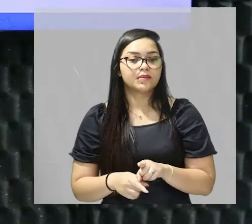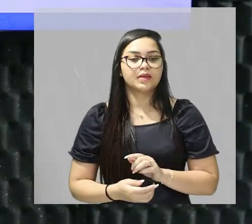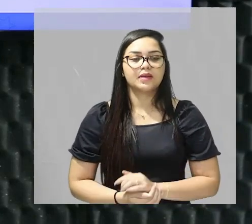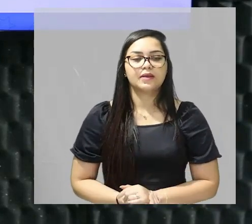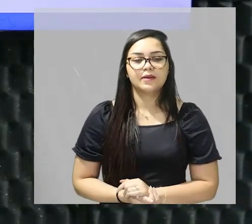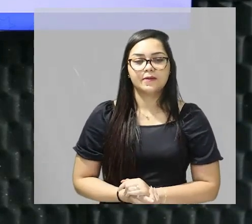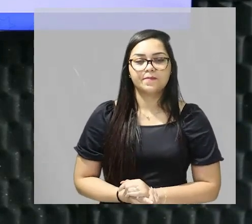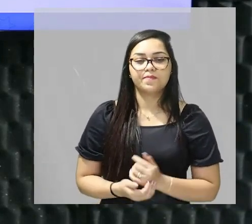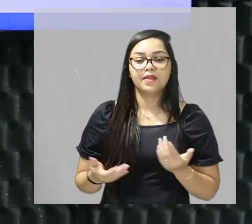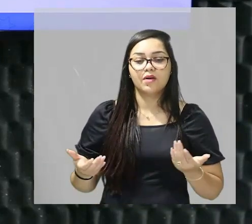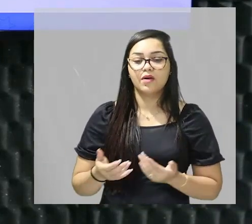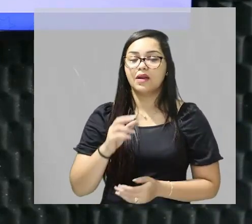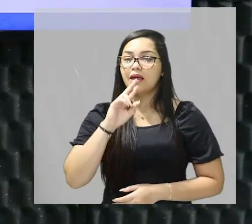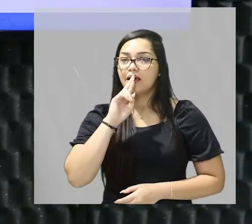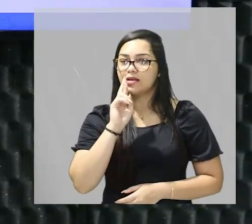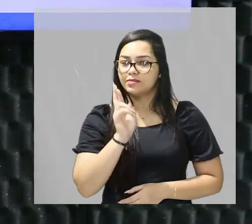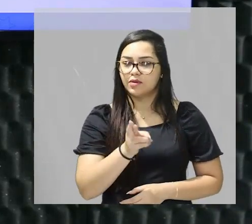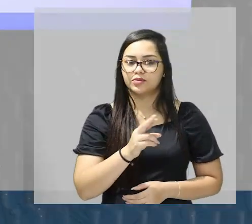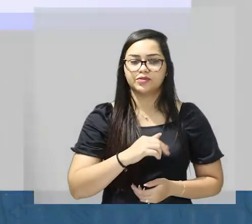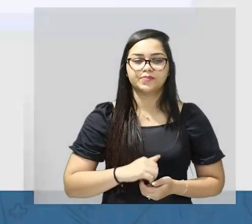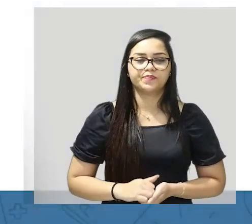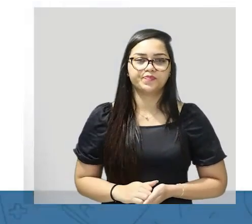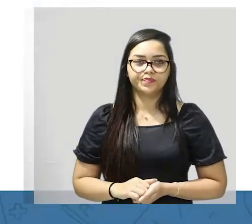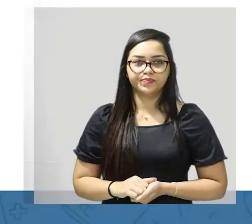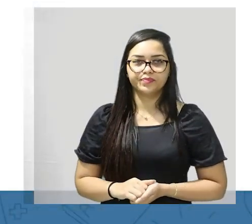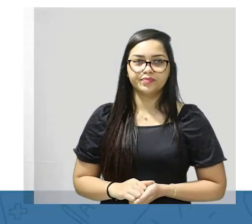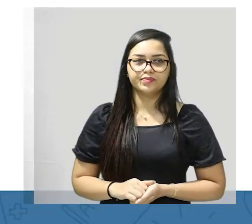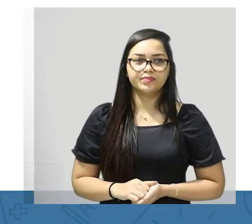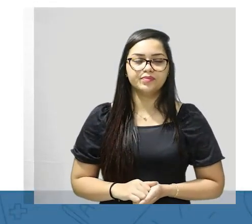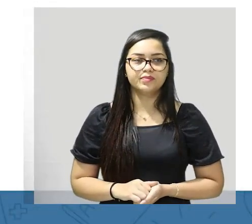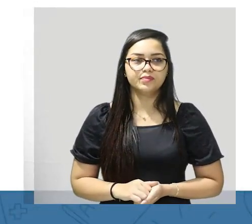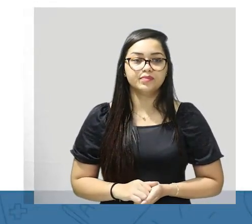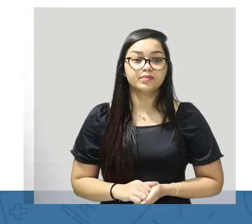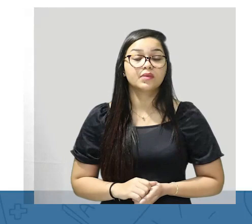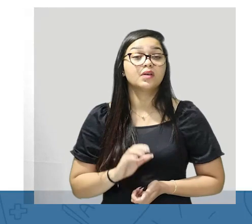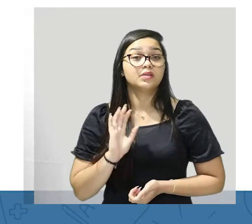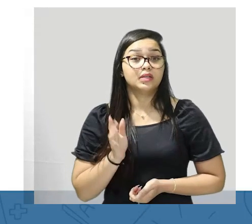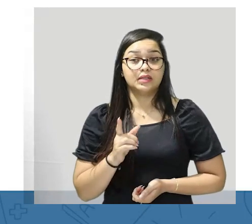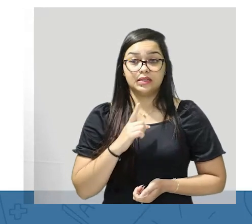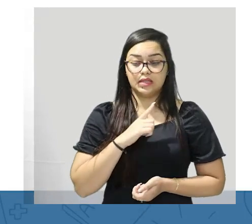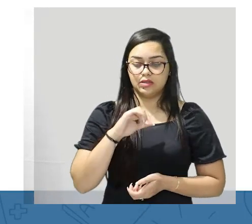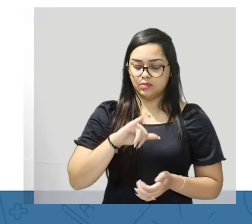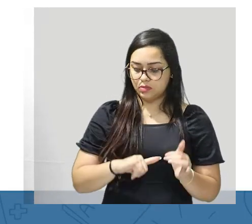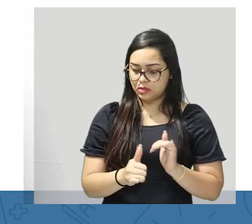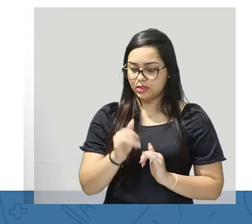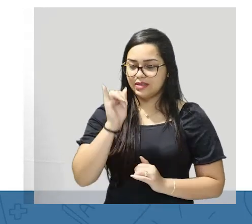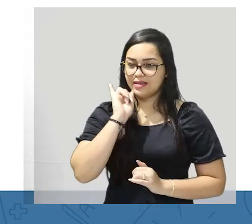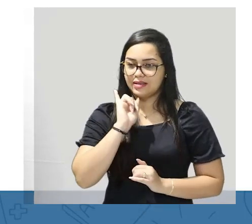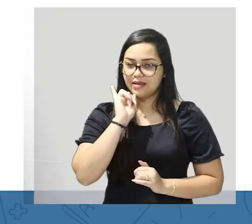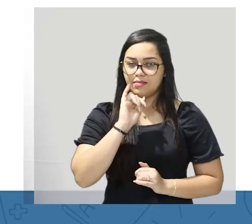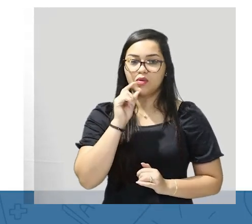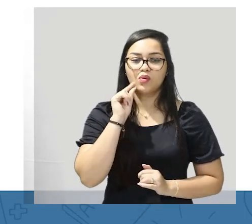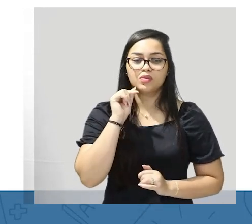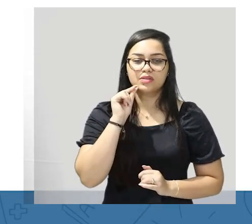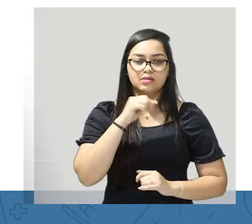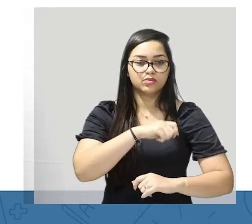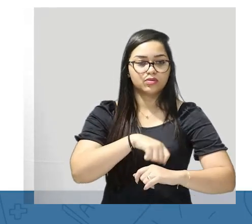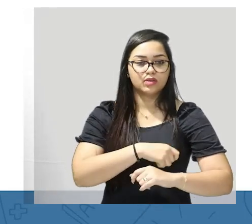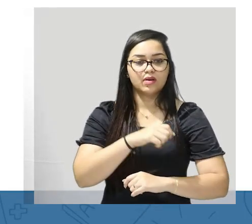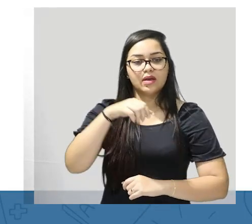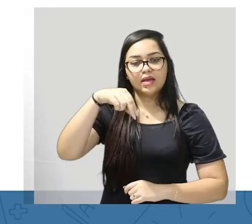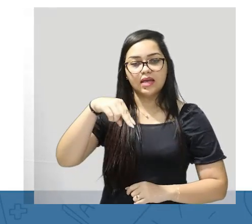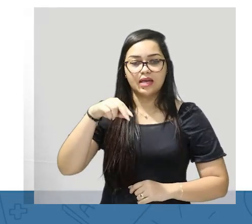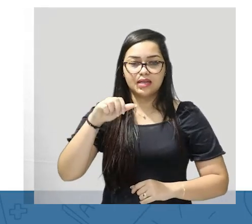E vamos à resolução. Turminha, então eu peguei a substância, por exemplo, sal de cozinha. O sal de cozinha é o